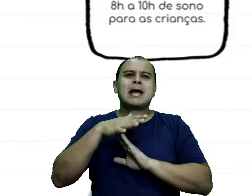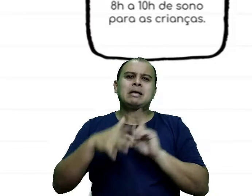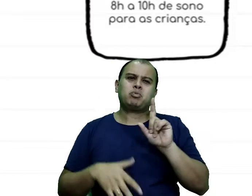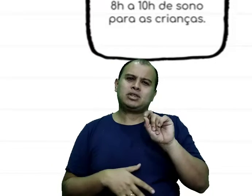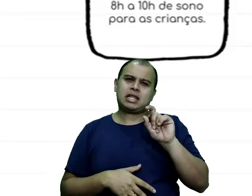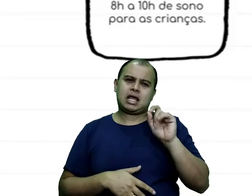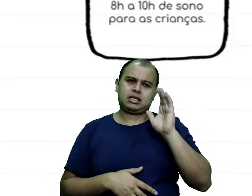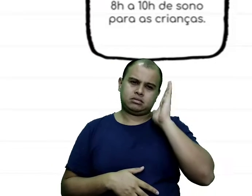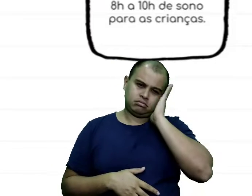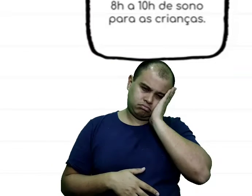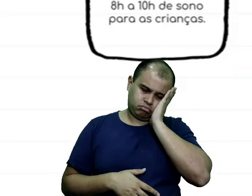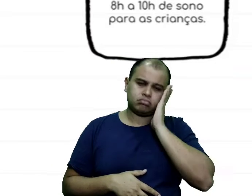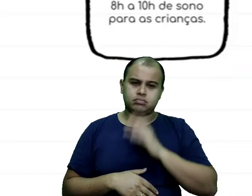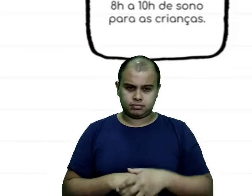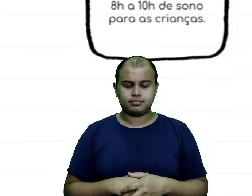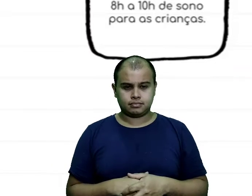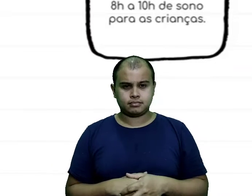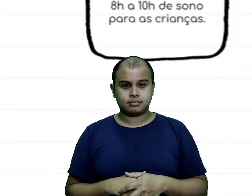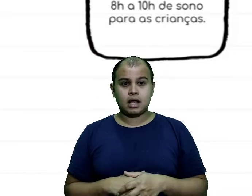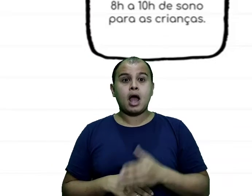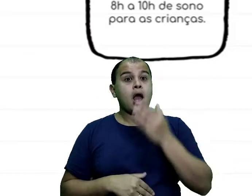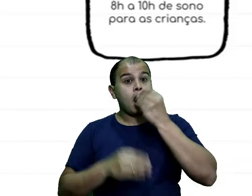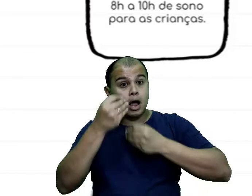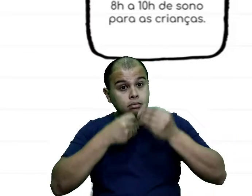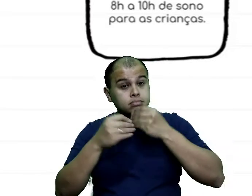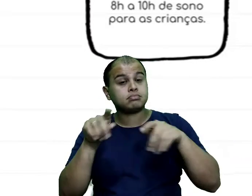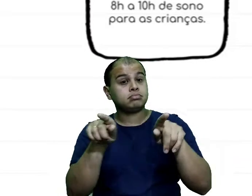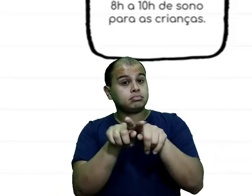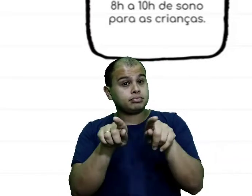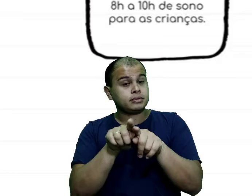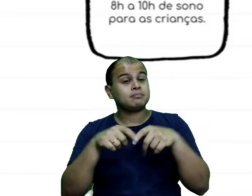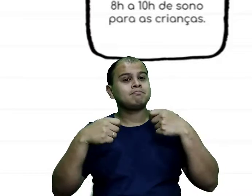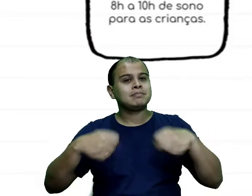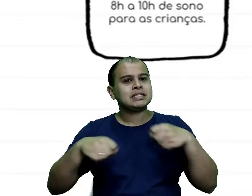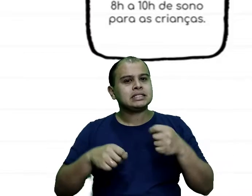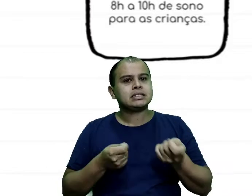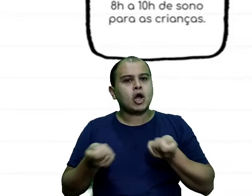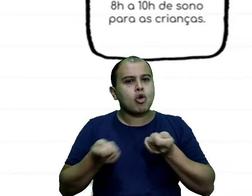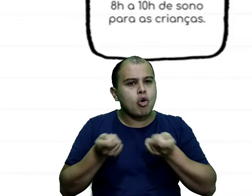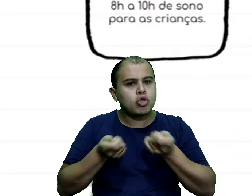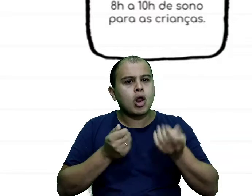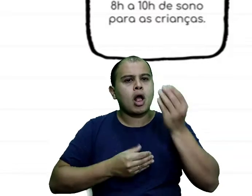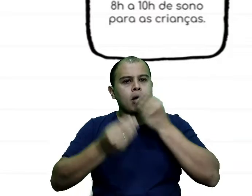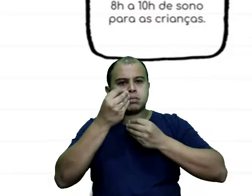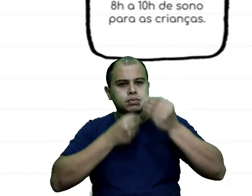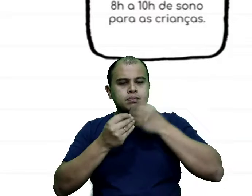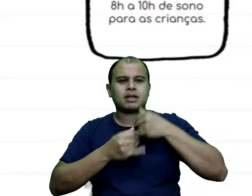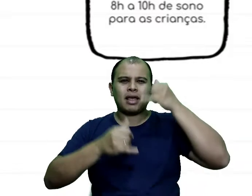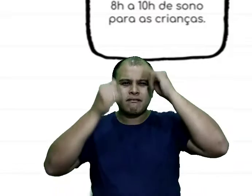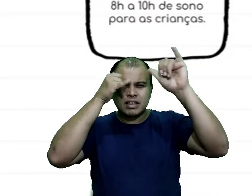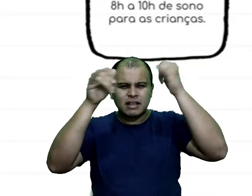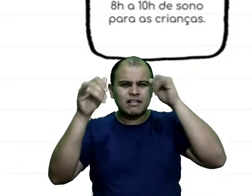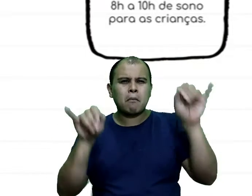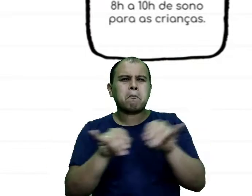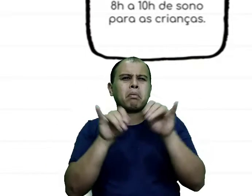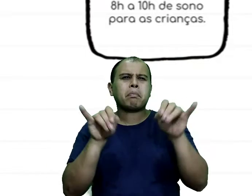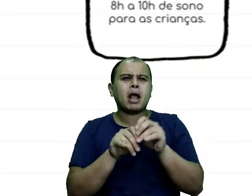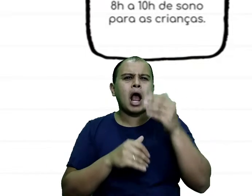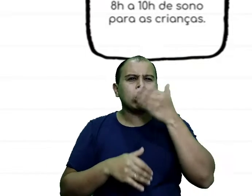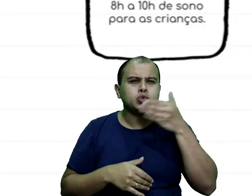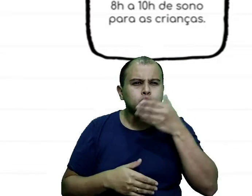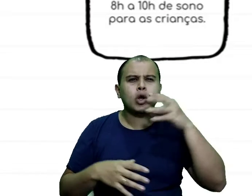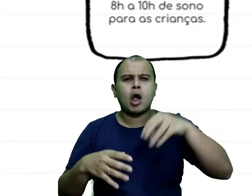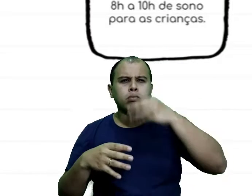sono lá, no máximo 10 horas da noite já tem que estar dormindo. Alimentação, mesma coisa. A gente tem que ter uma alimentação mais saudável,